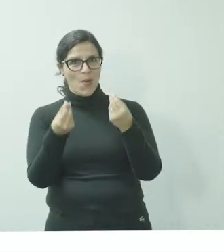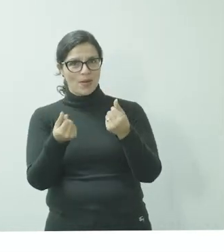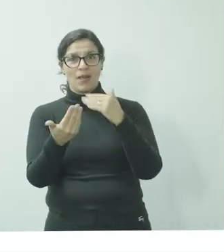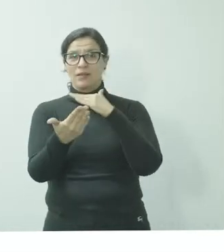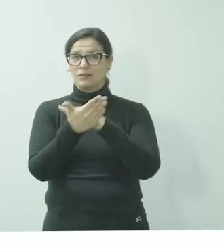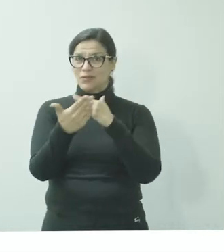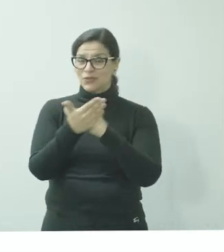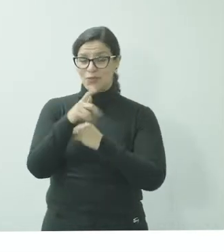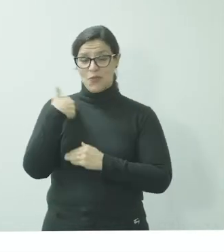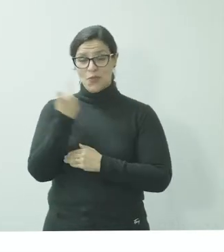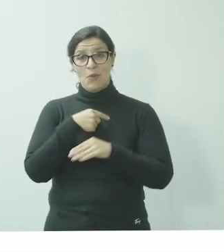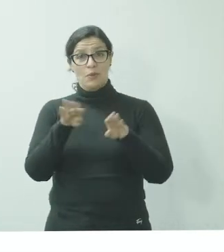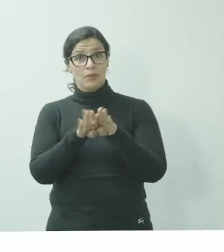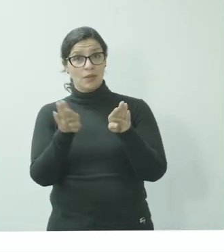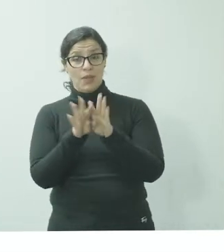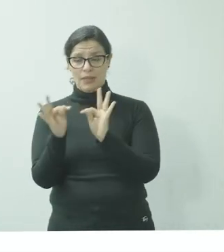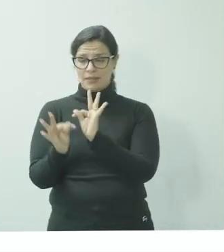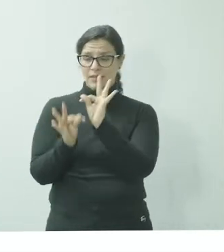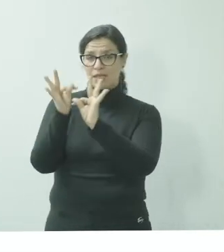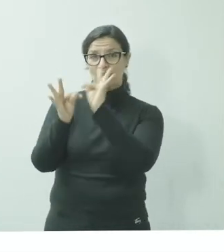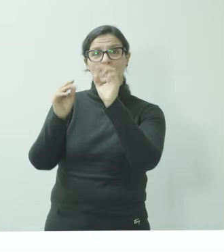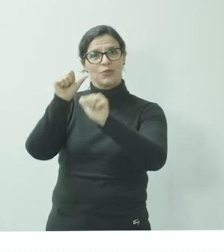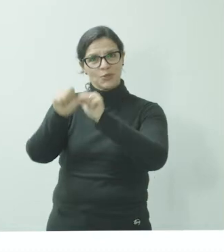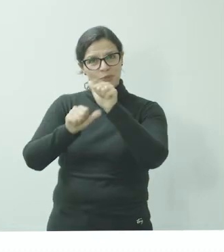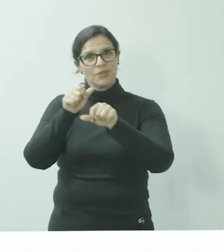necessidades conforme as